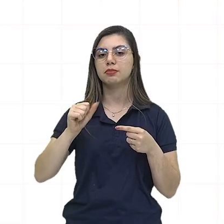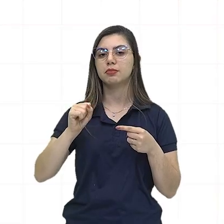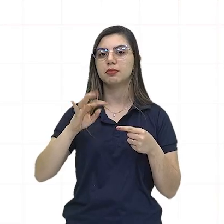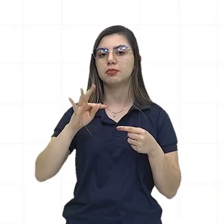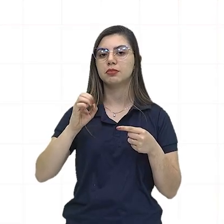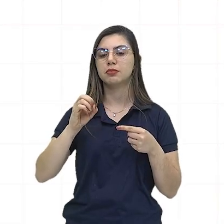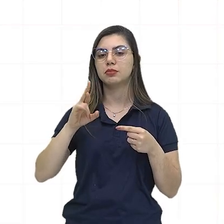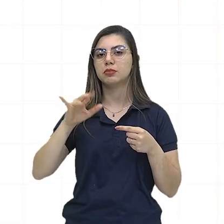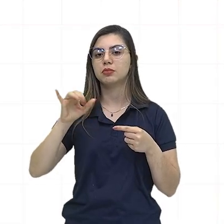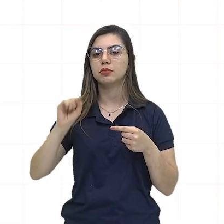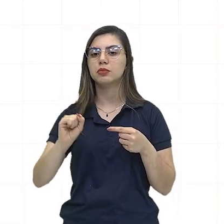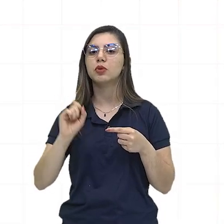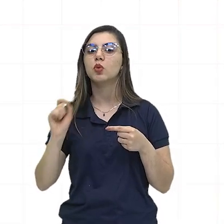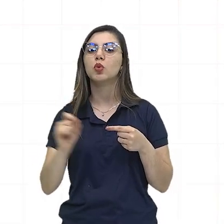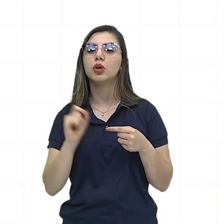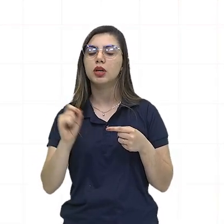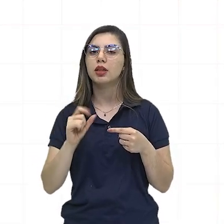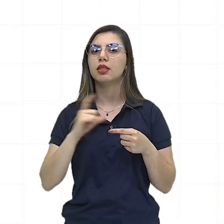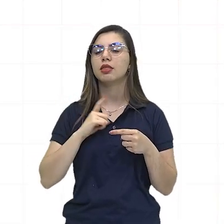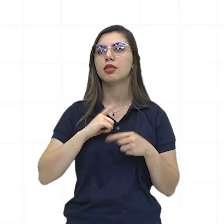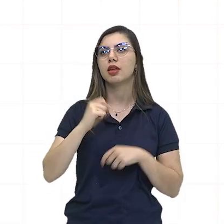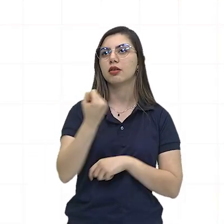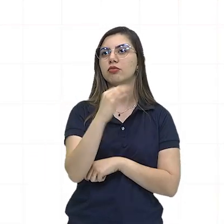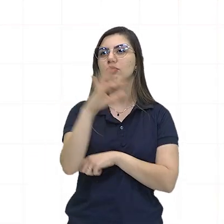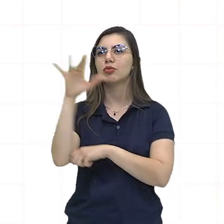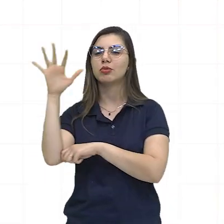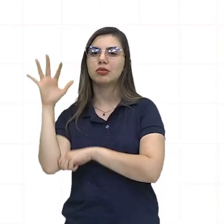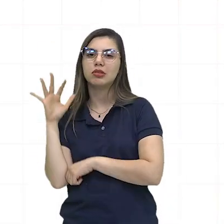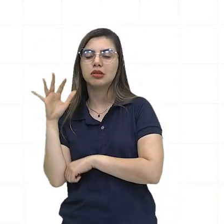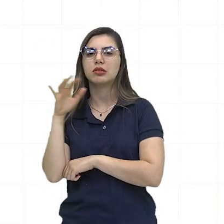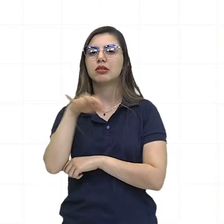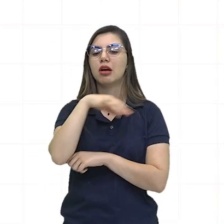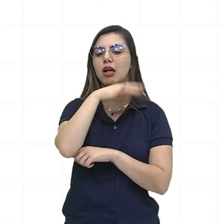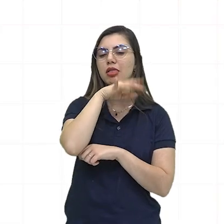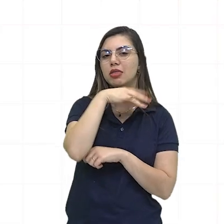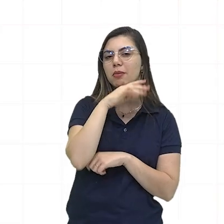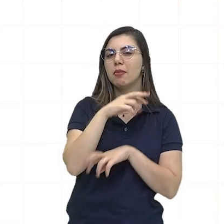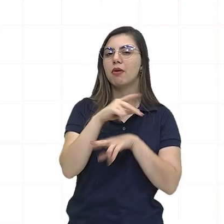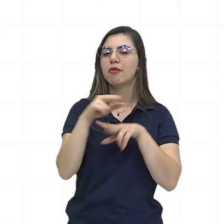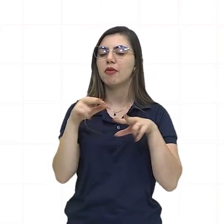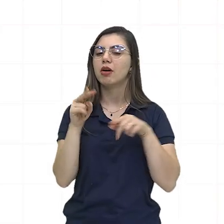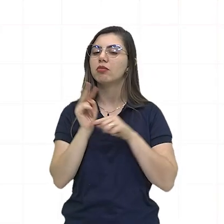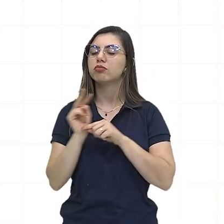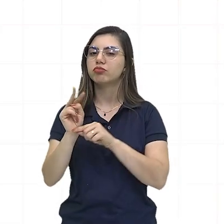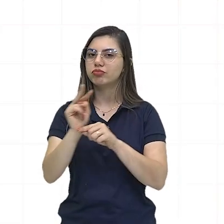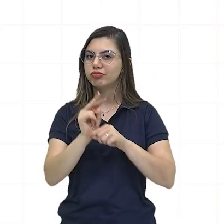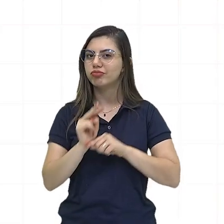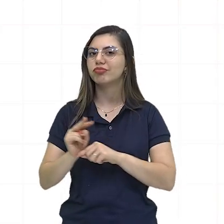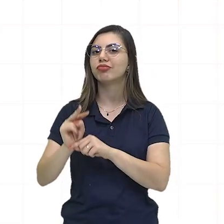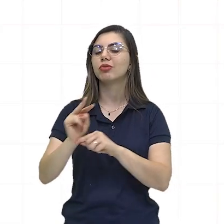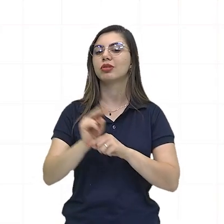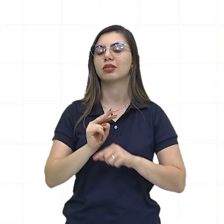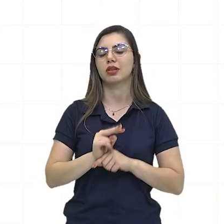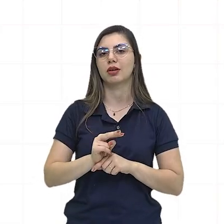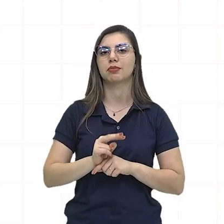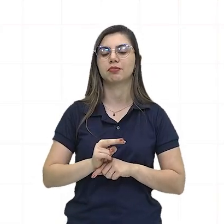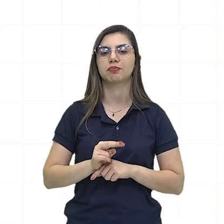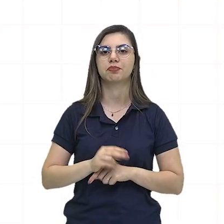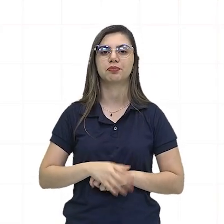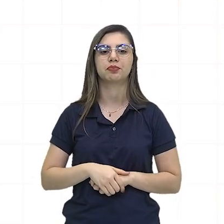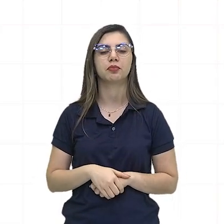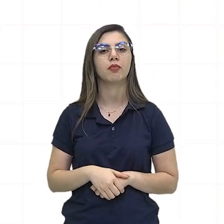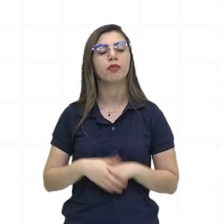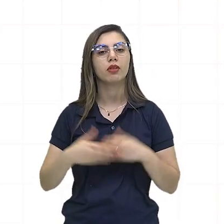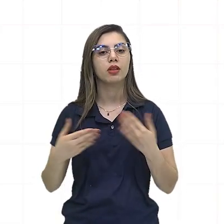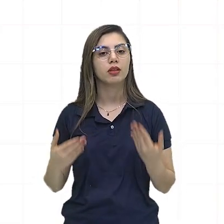a combinação de árvores, de pastagens e a criação de médios e grandes animais, né? Que